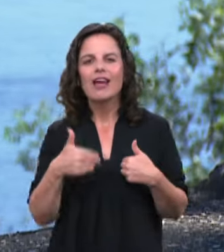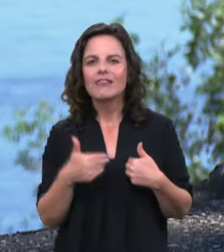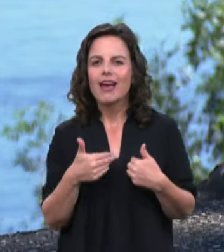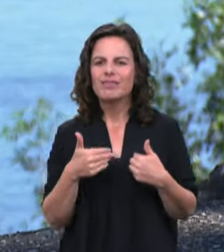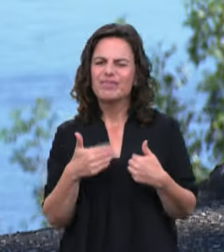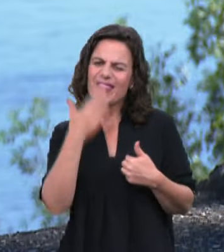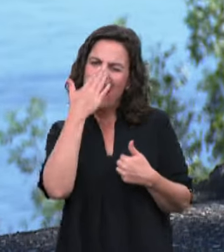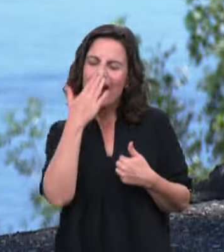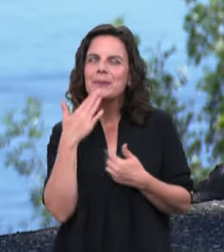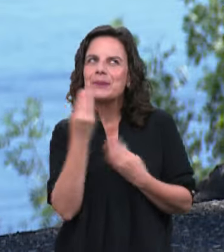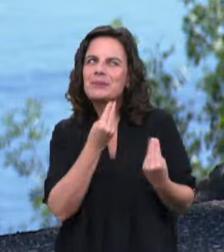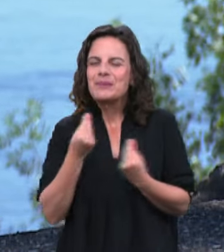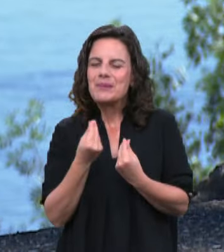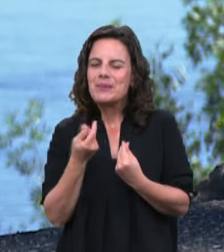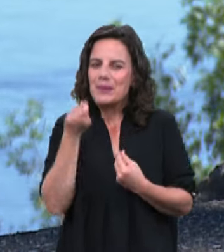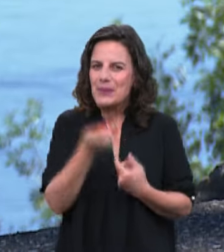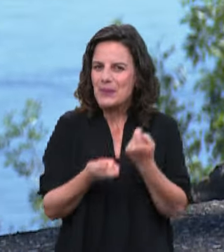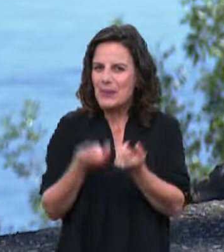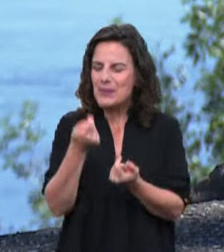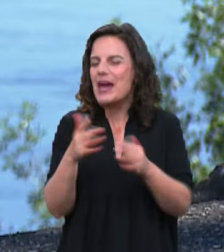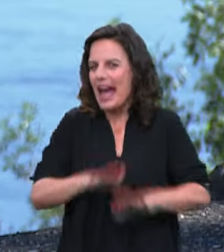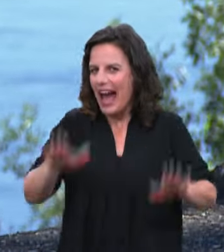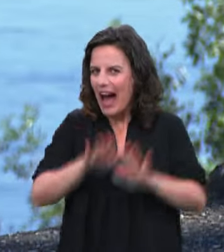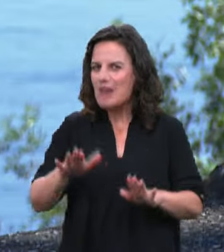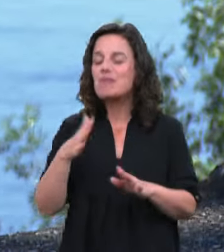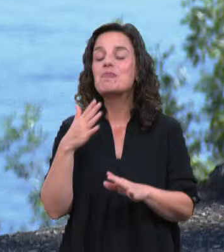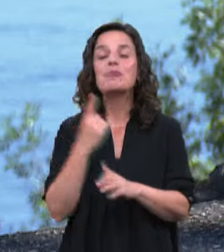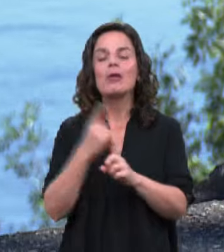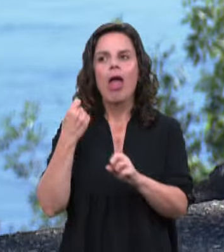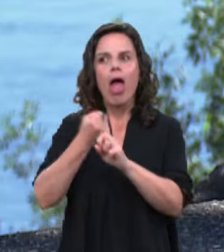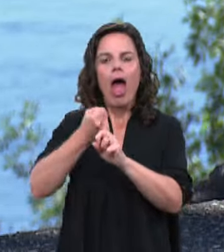saborear devagarinho e com calma esta conquista, que de facto